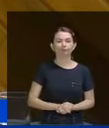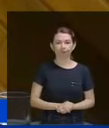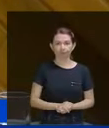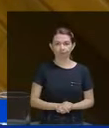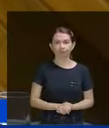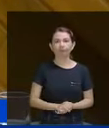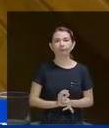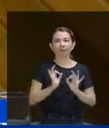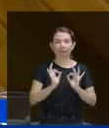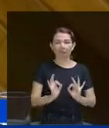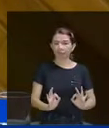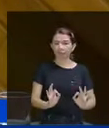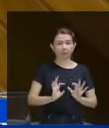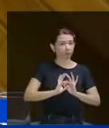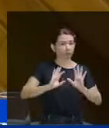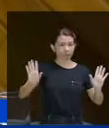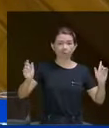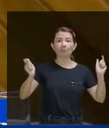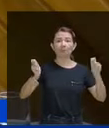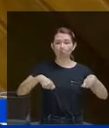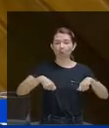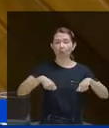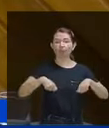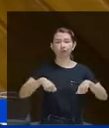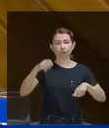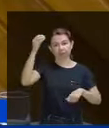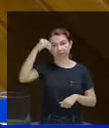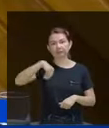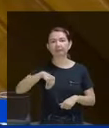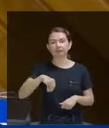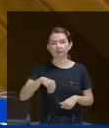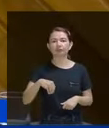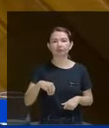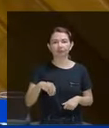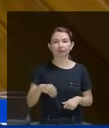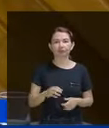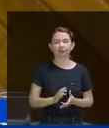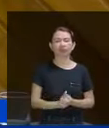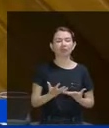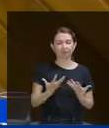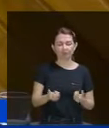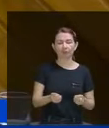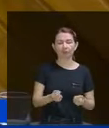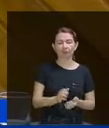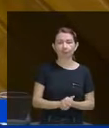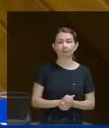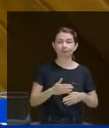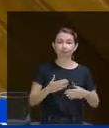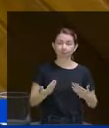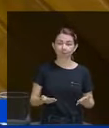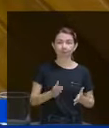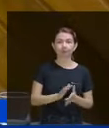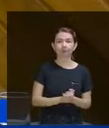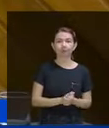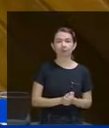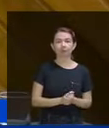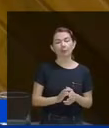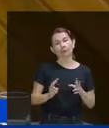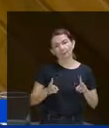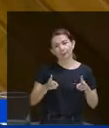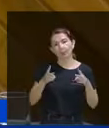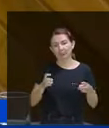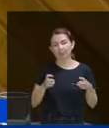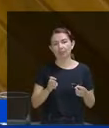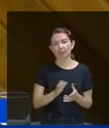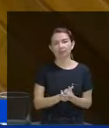e restrito direito de fazê-lo, a qual foi, inclusive, homologado judicialmente. Desta feita, se observa que,